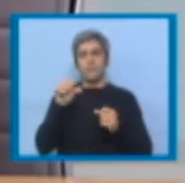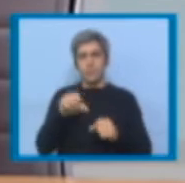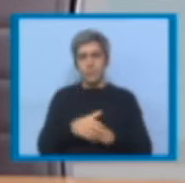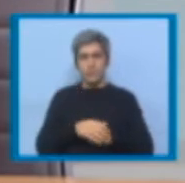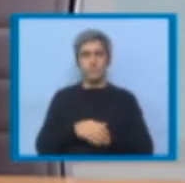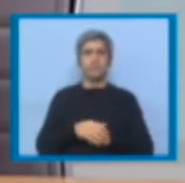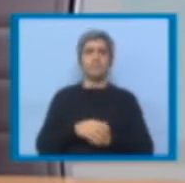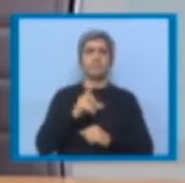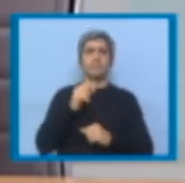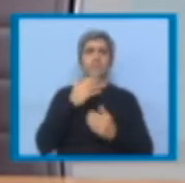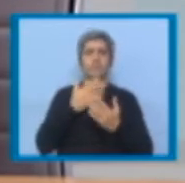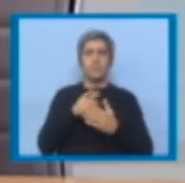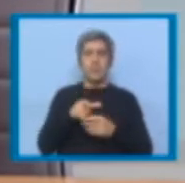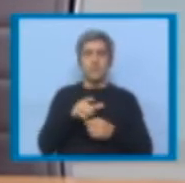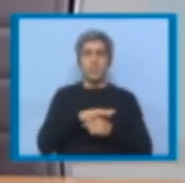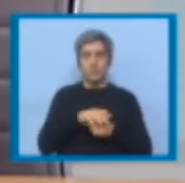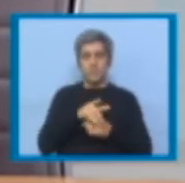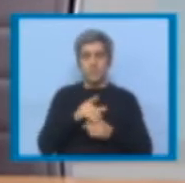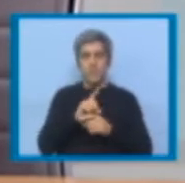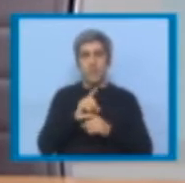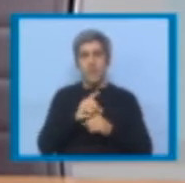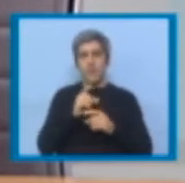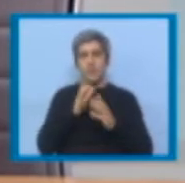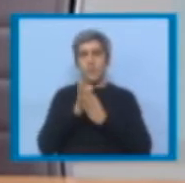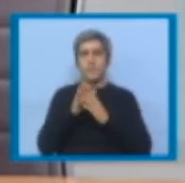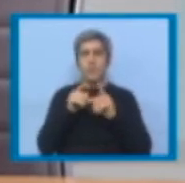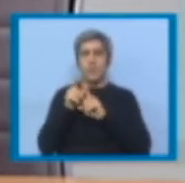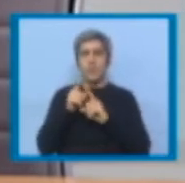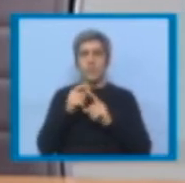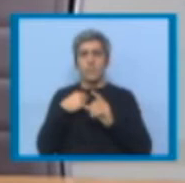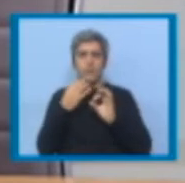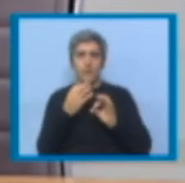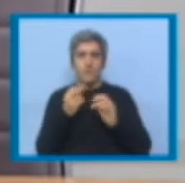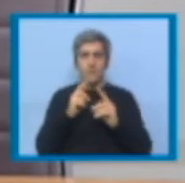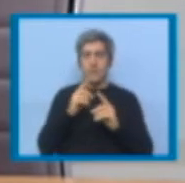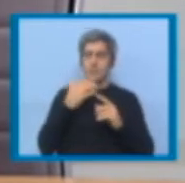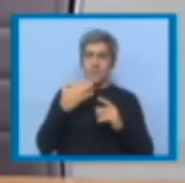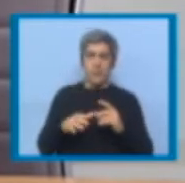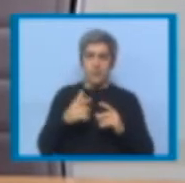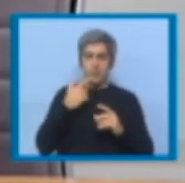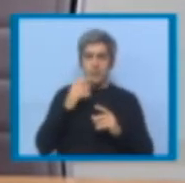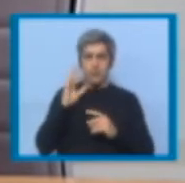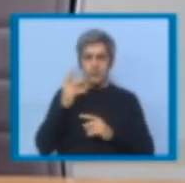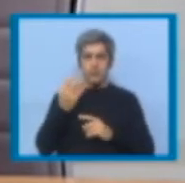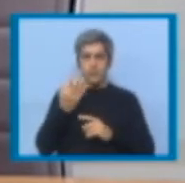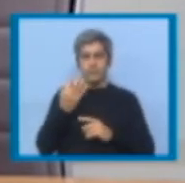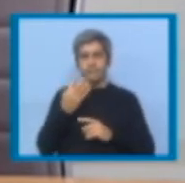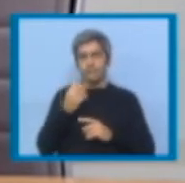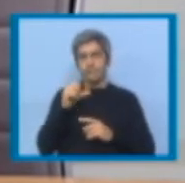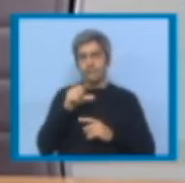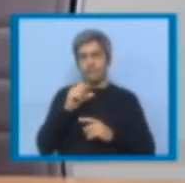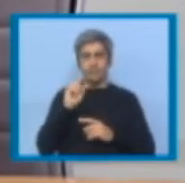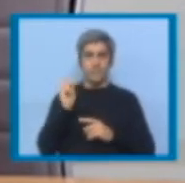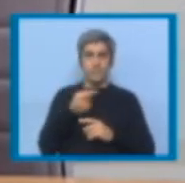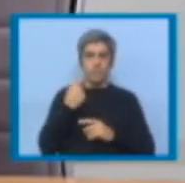acontecido, e tornou o caso numa arma de combate político, o que também não devia ter acontecido e que acabou por ser mau para